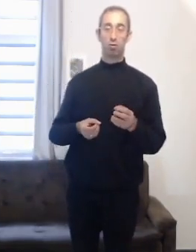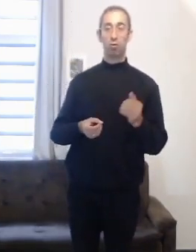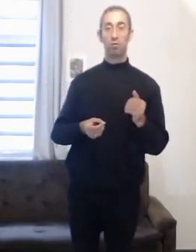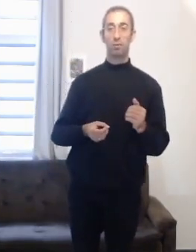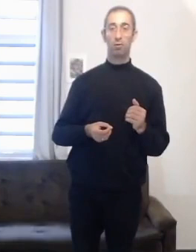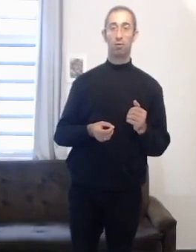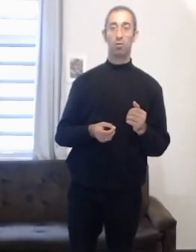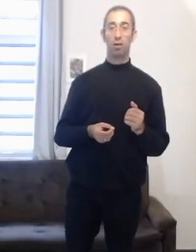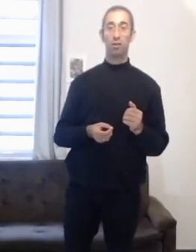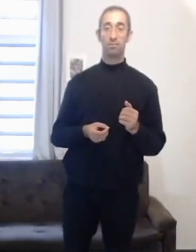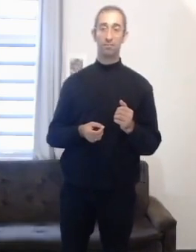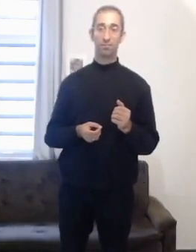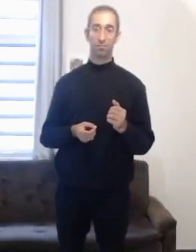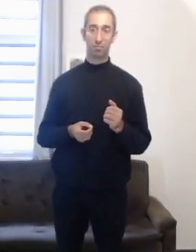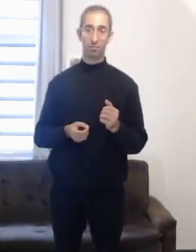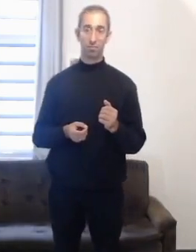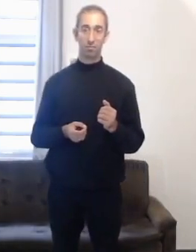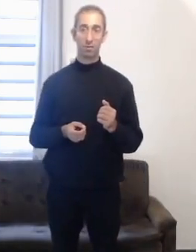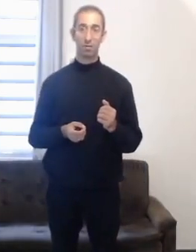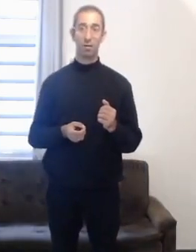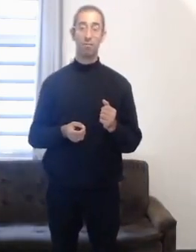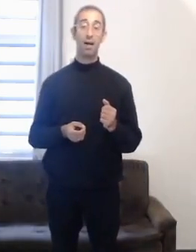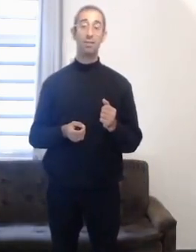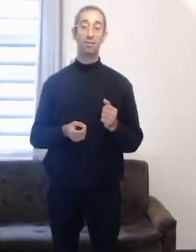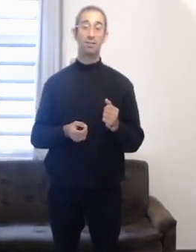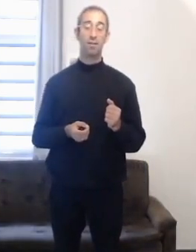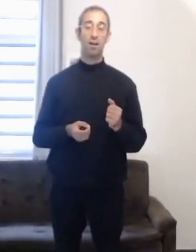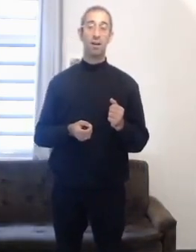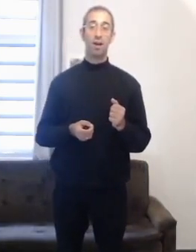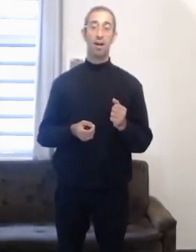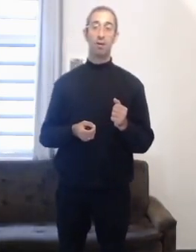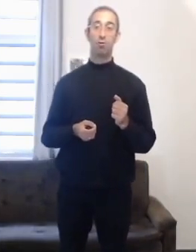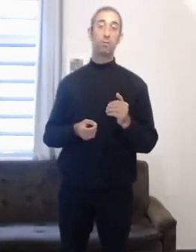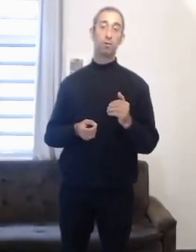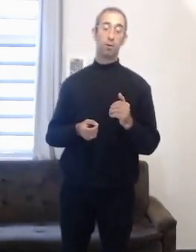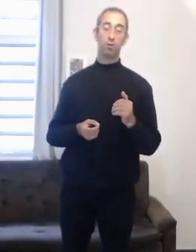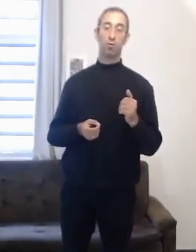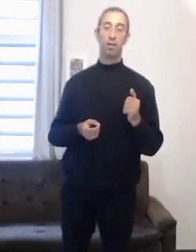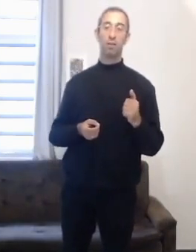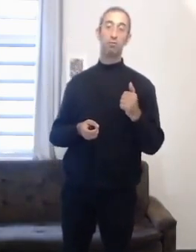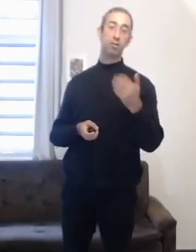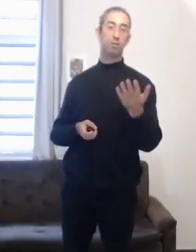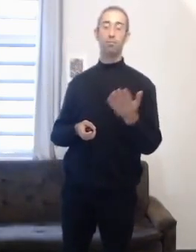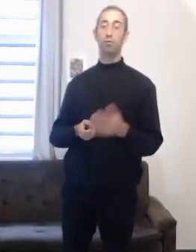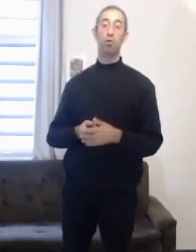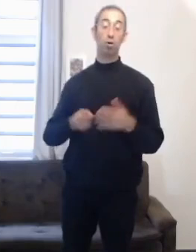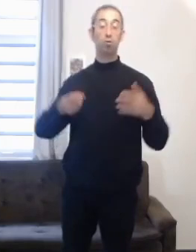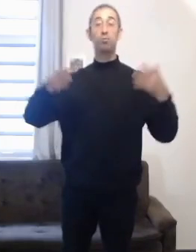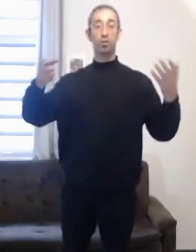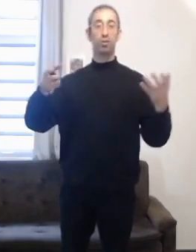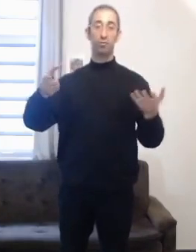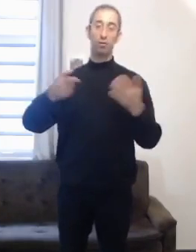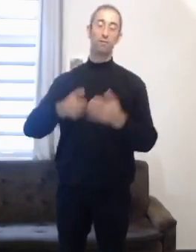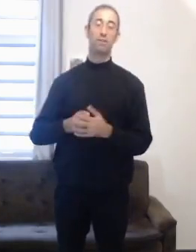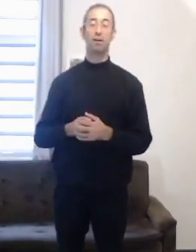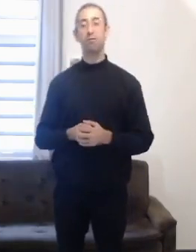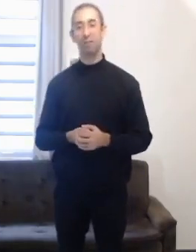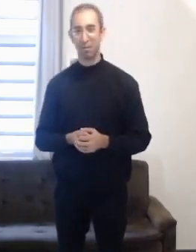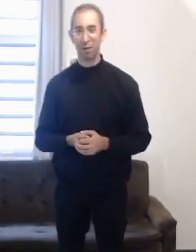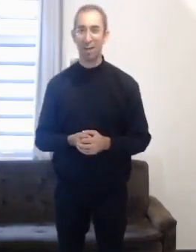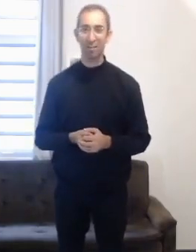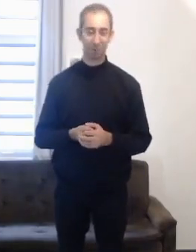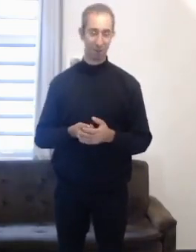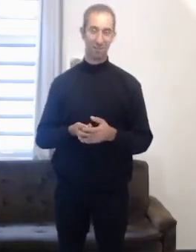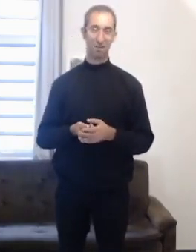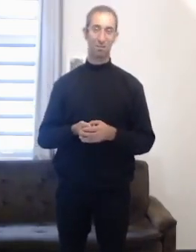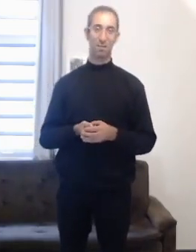sempre que o X ocorre, o Y ocorre. Mas o Y pode ocorrer e o X, por um outro motivo que fez a rua